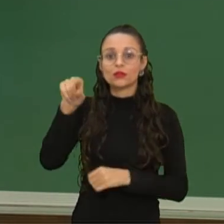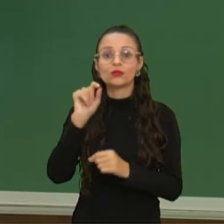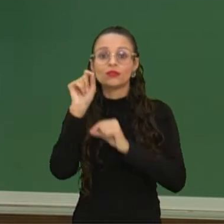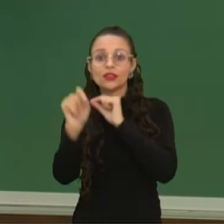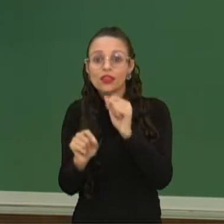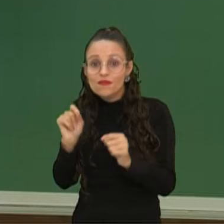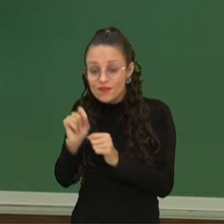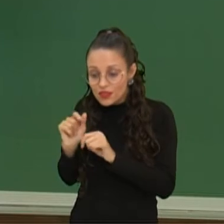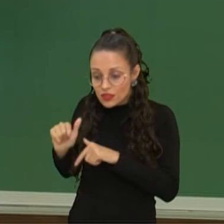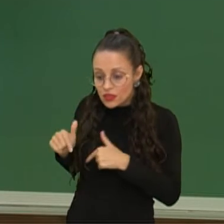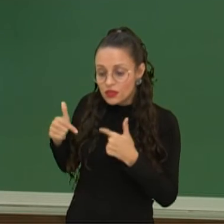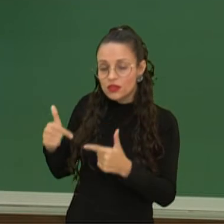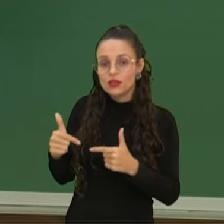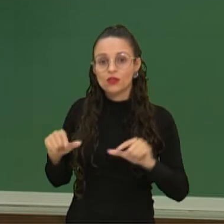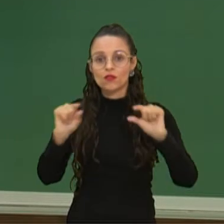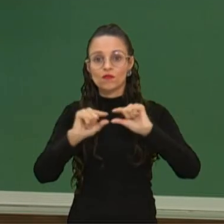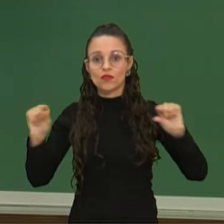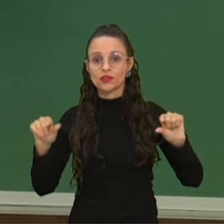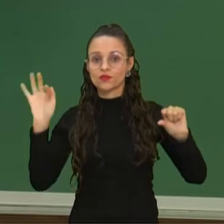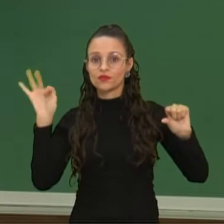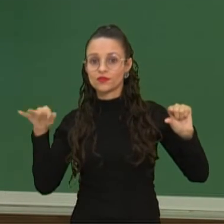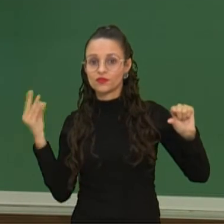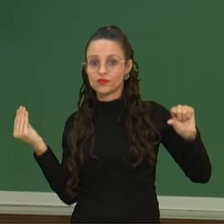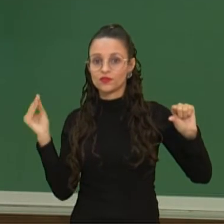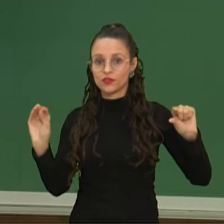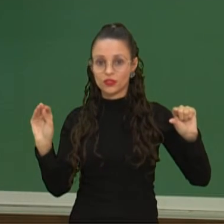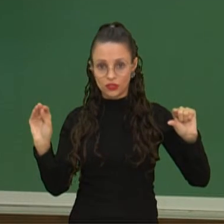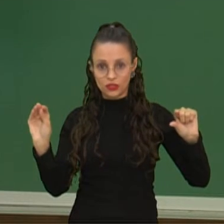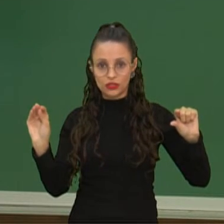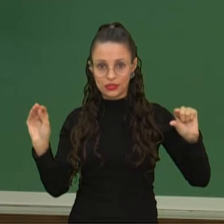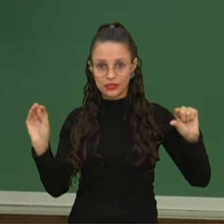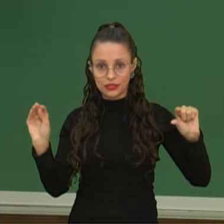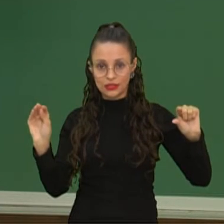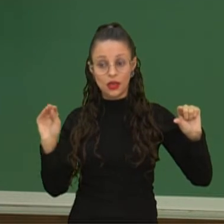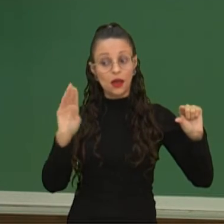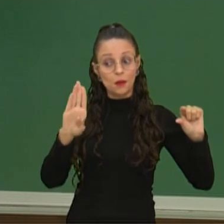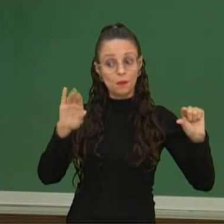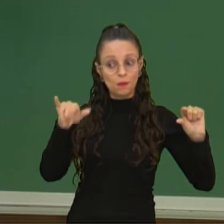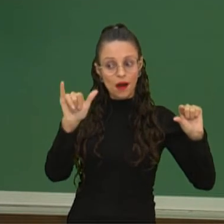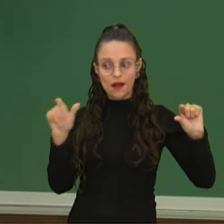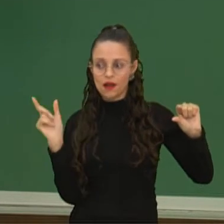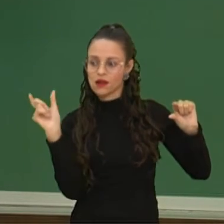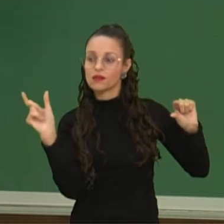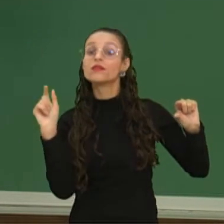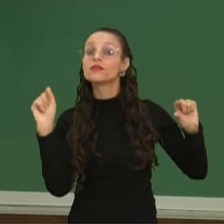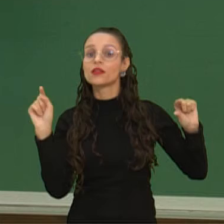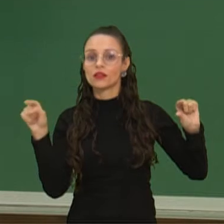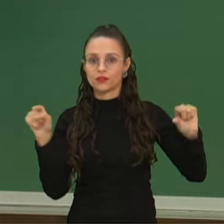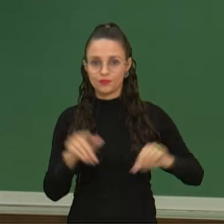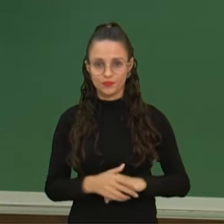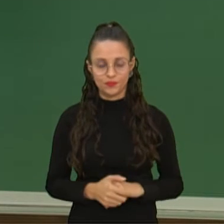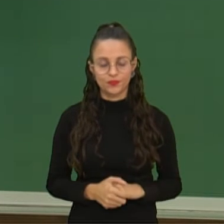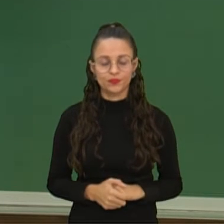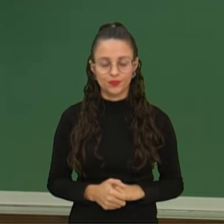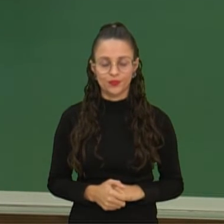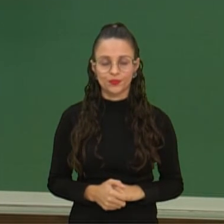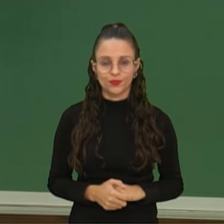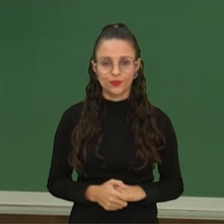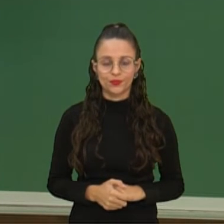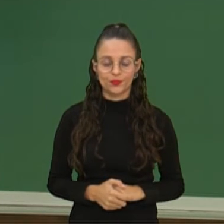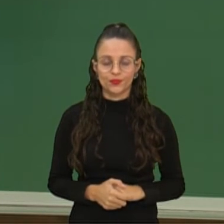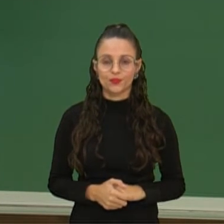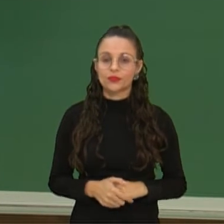quem fez a ação no final da frase, né? Junto com a partícula by. Beleza? By the enemy